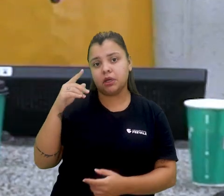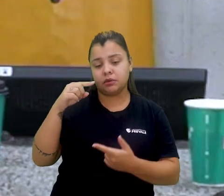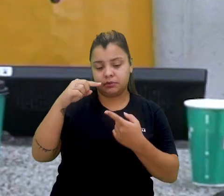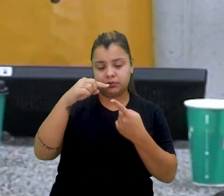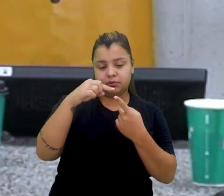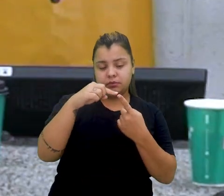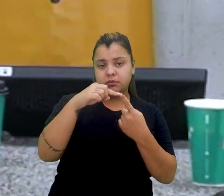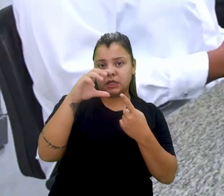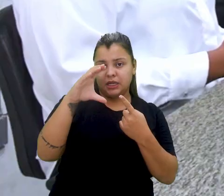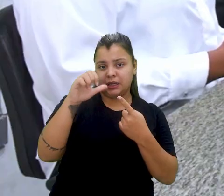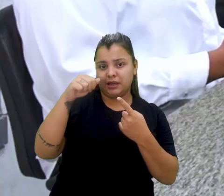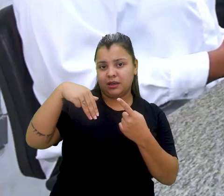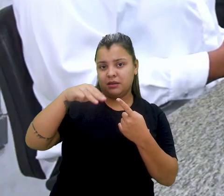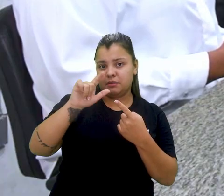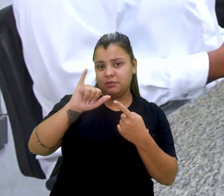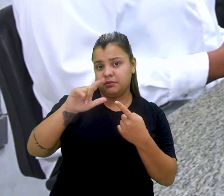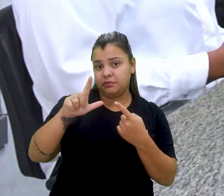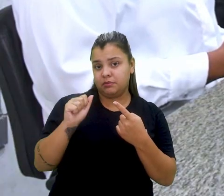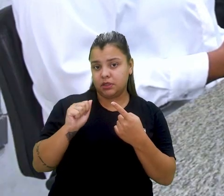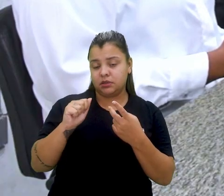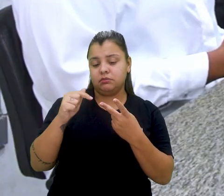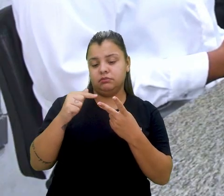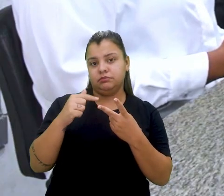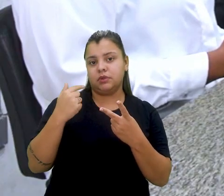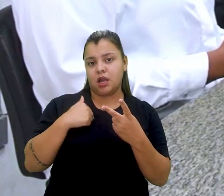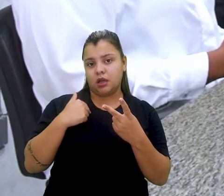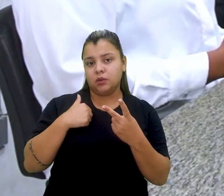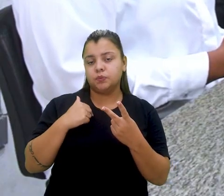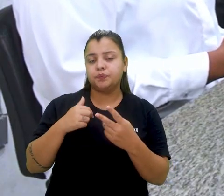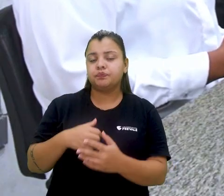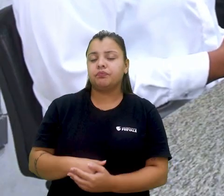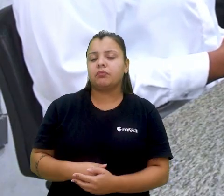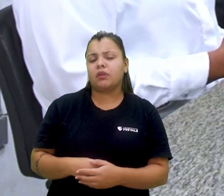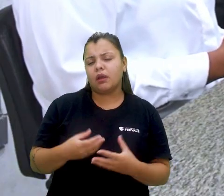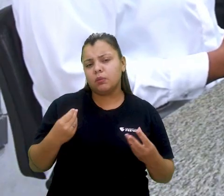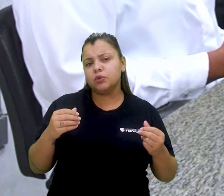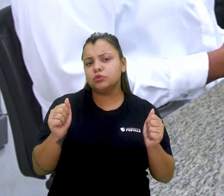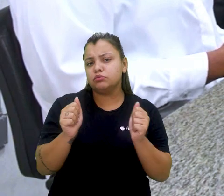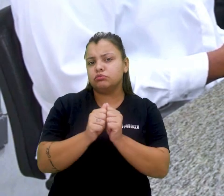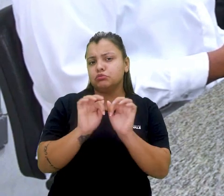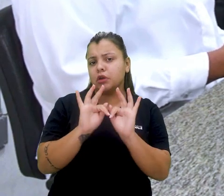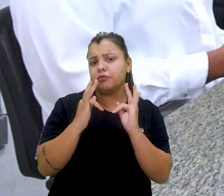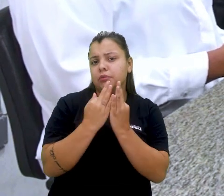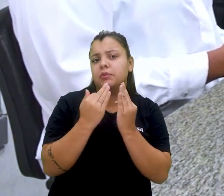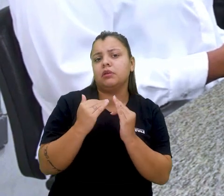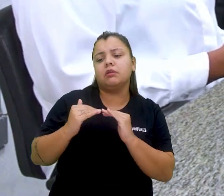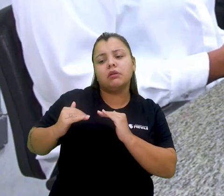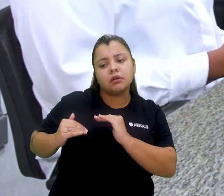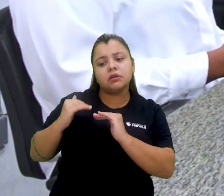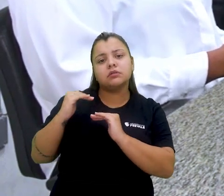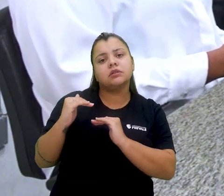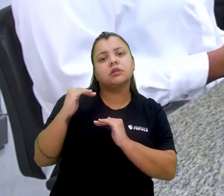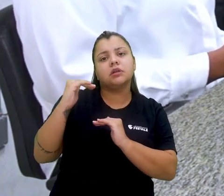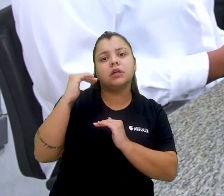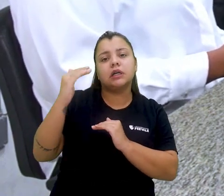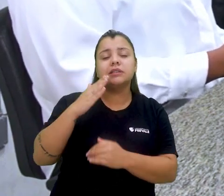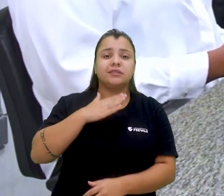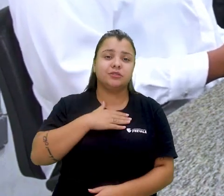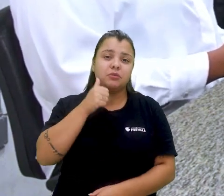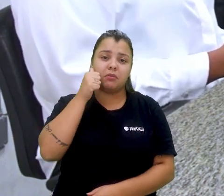maravilhosa e sempre assim eu junto com muito com a família assim desde pequena né minha